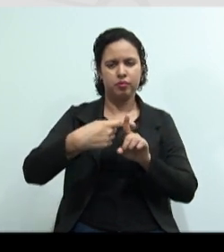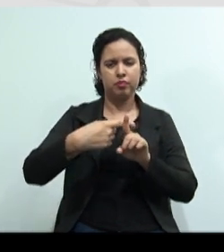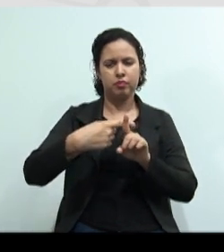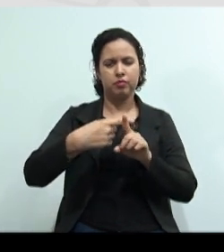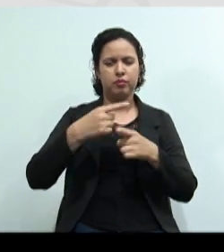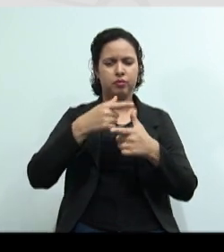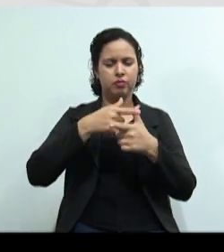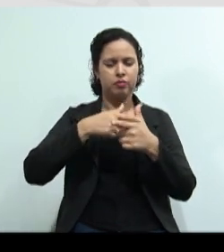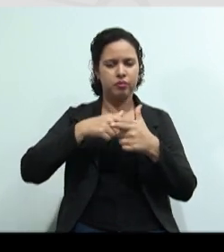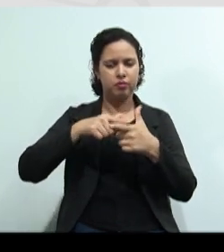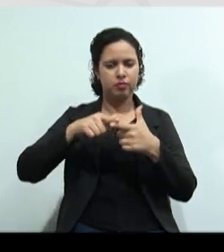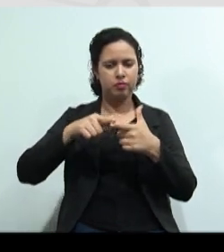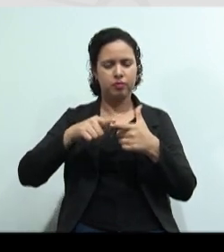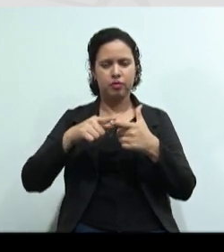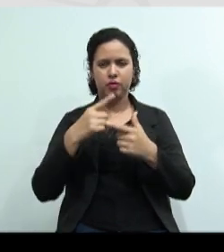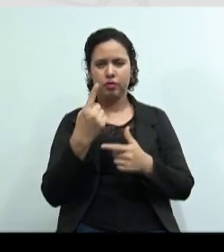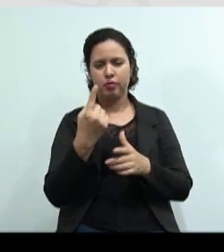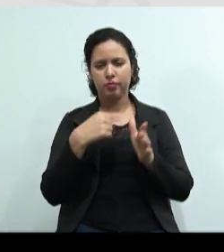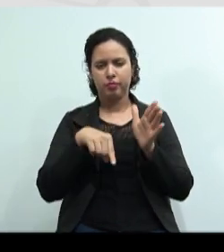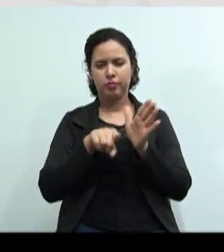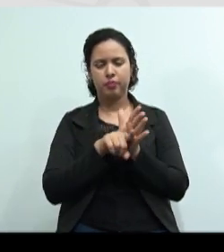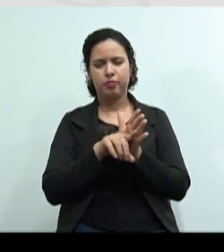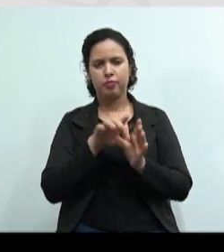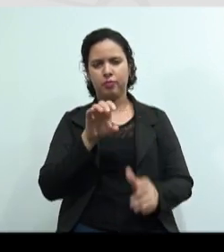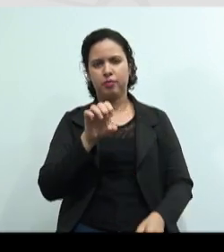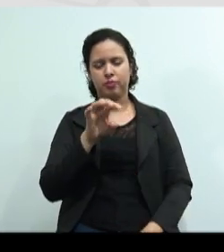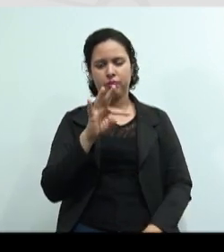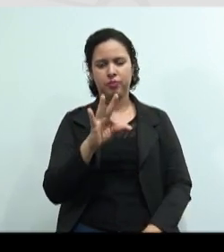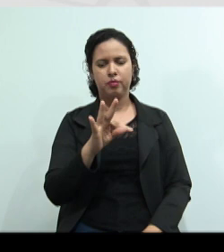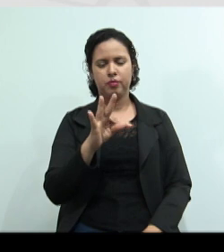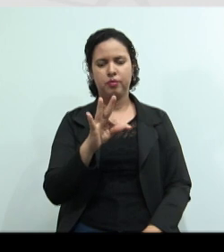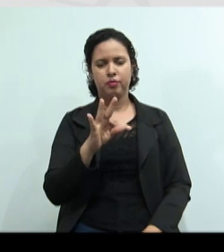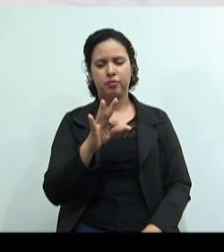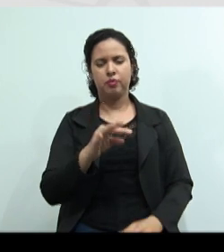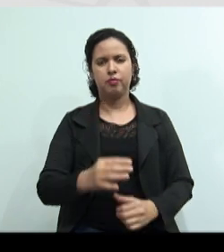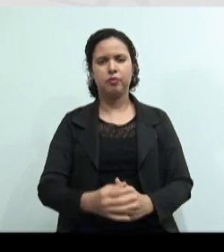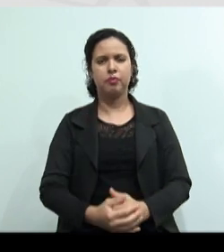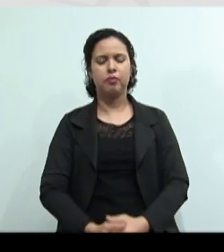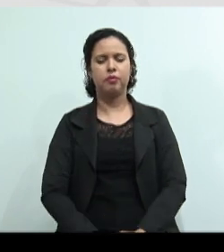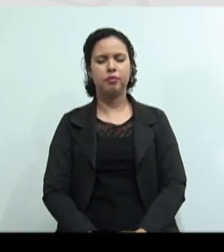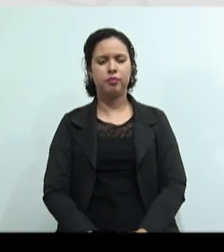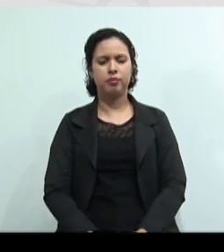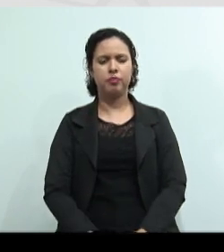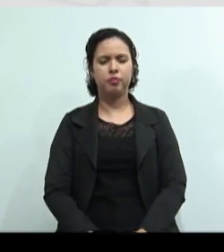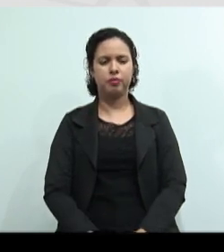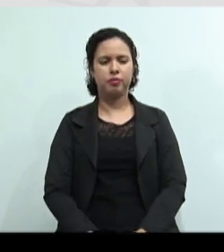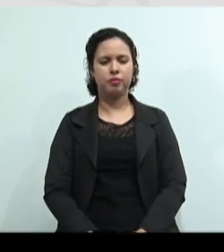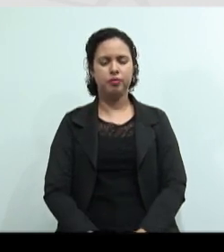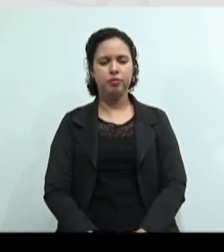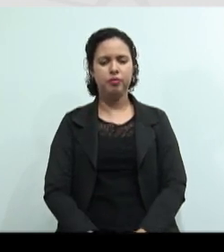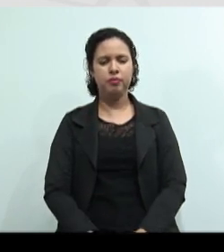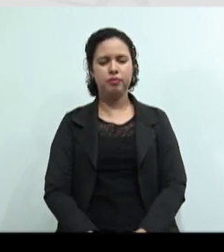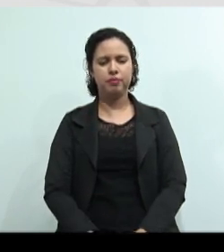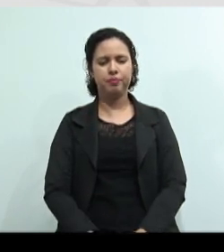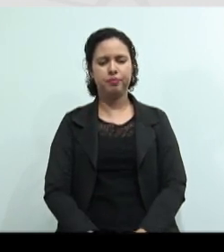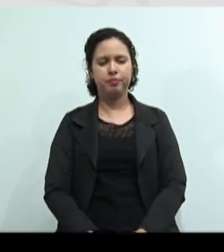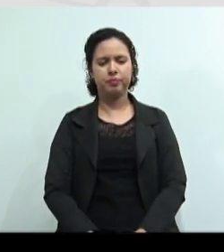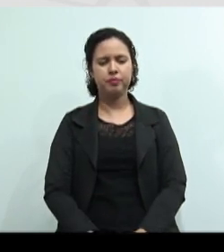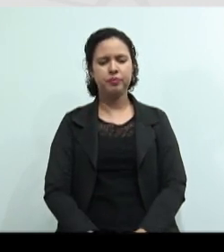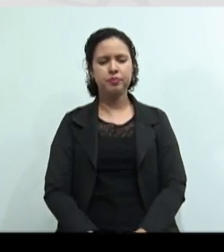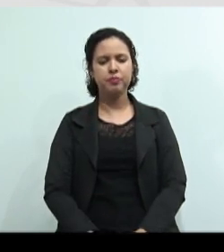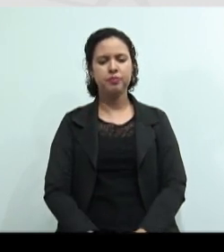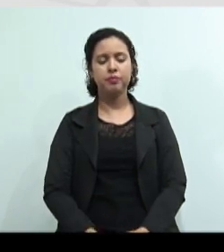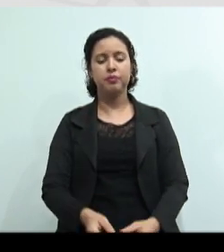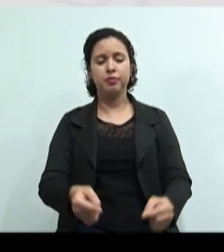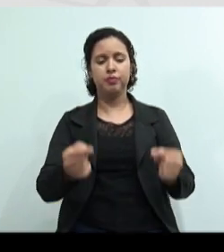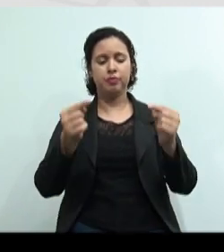dividido por 1 menos ET. O que é ET? Encargos tributários. Depois eu tenho a segunda fórmula,